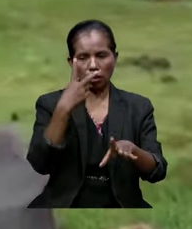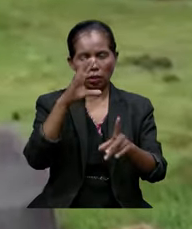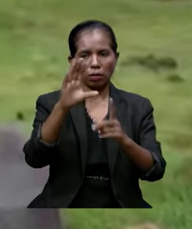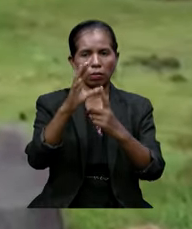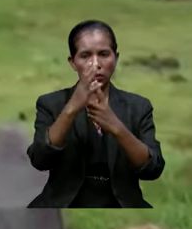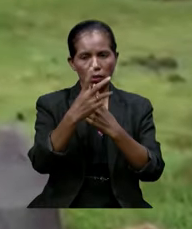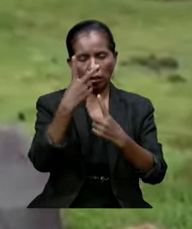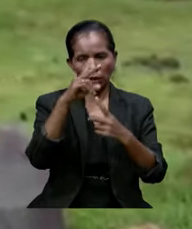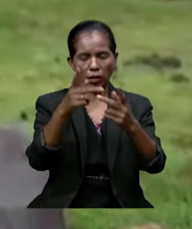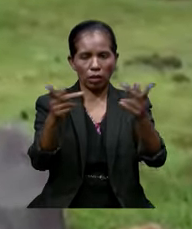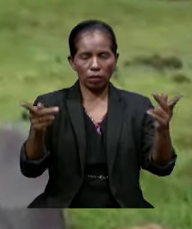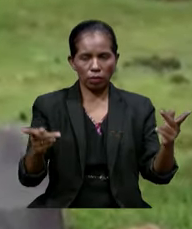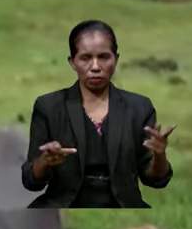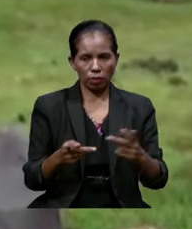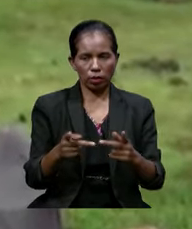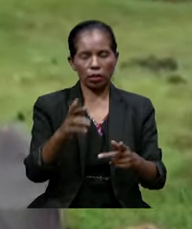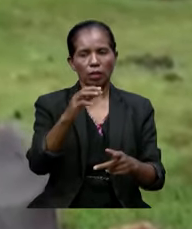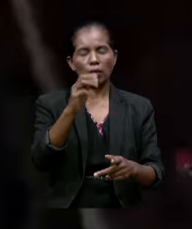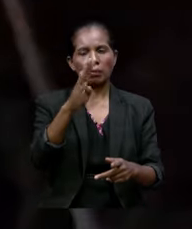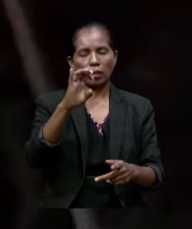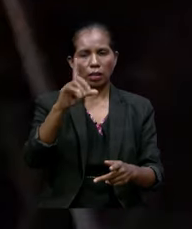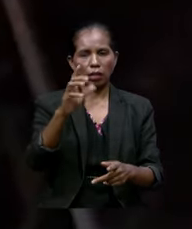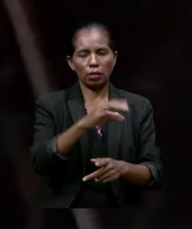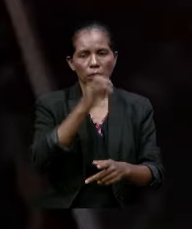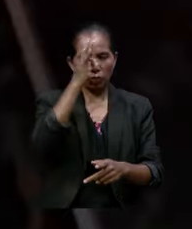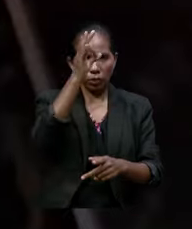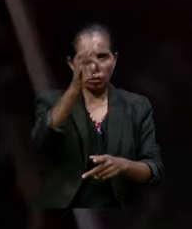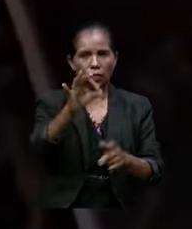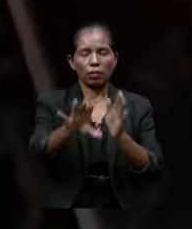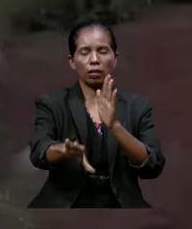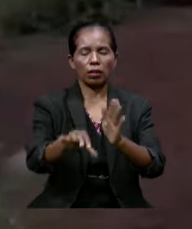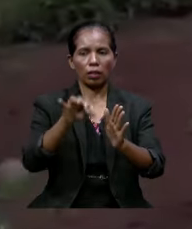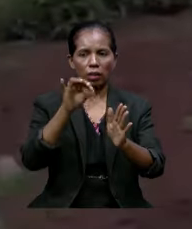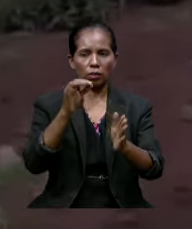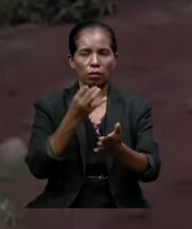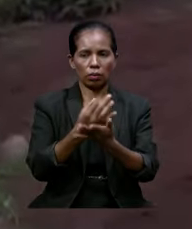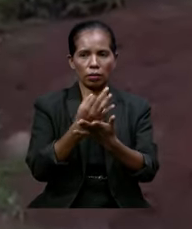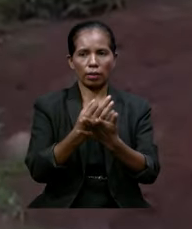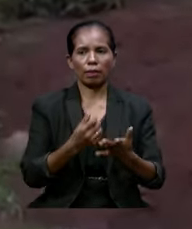no hare fatin turístico Rabilau ne furak, no ne, ba futuro bele retan mos rendimento.